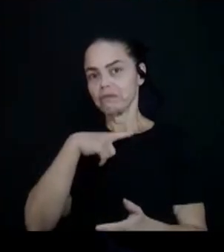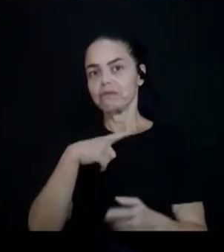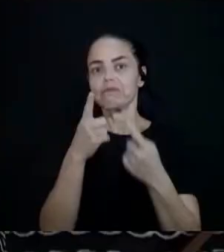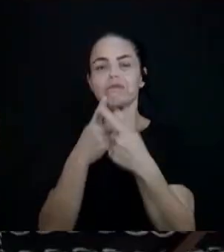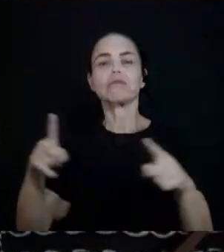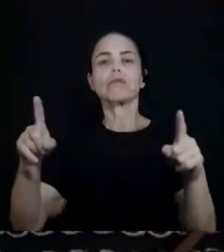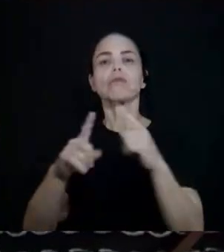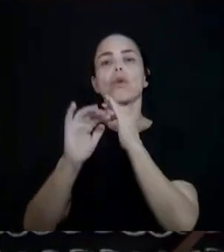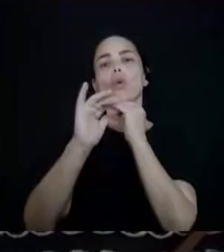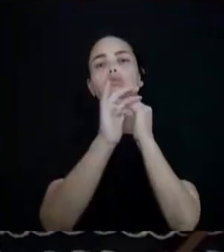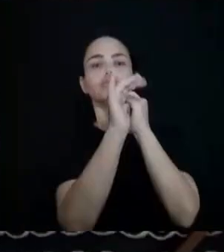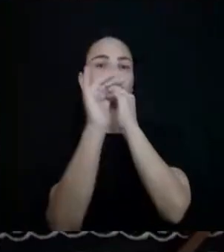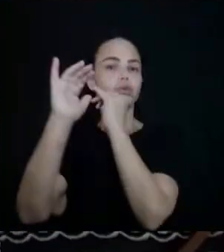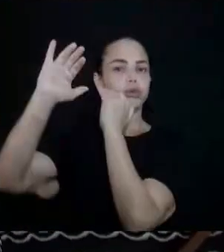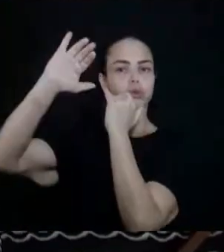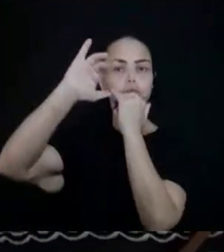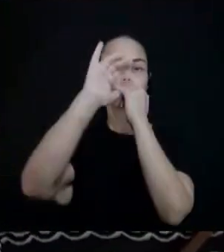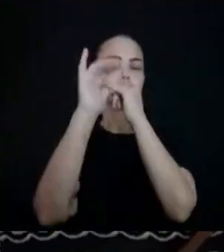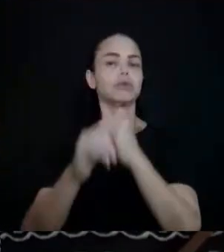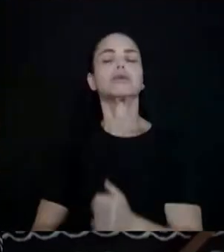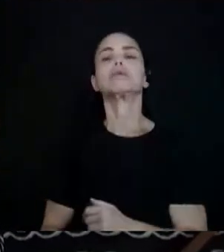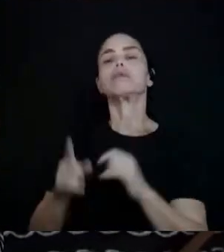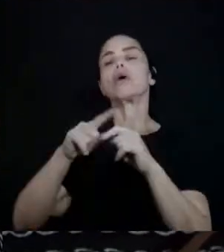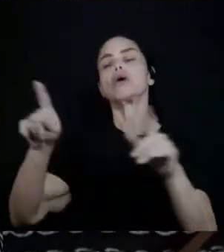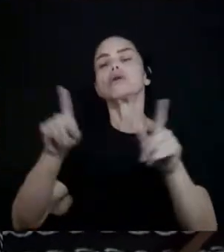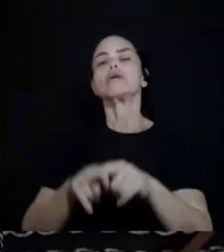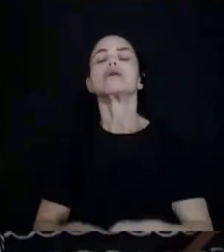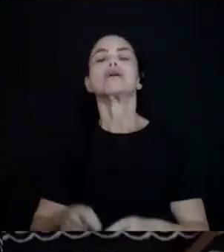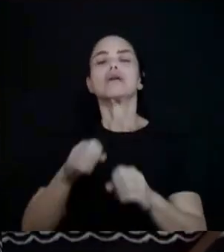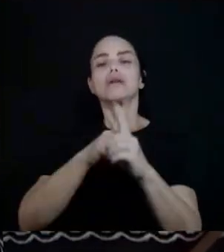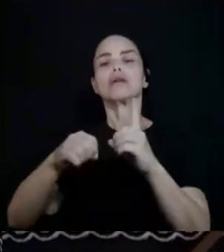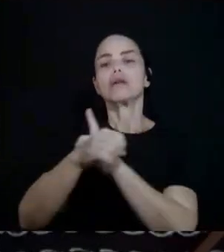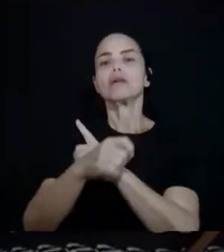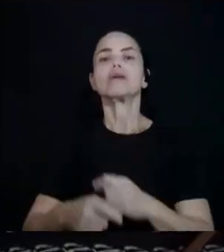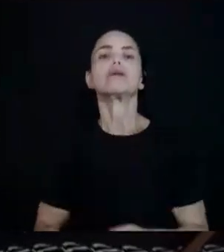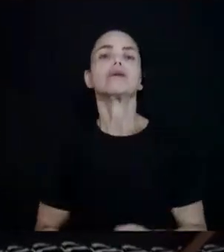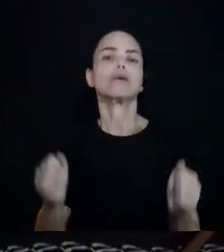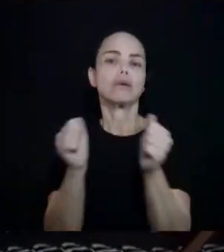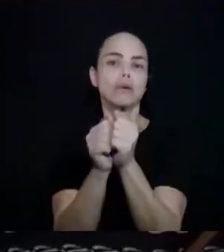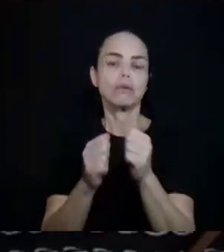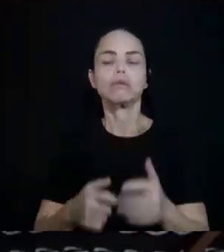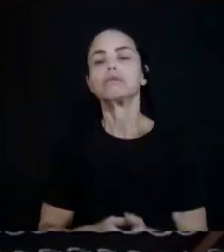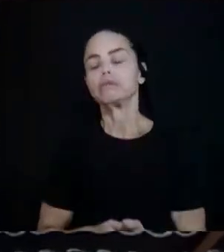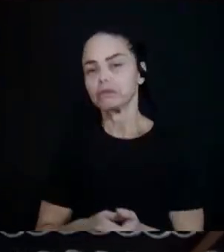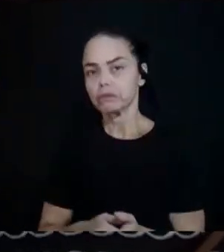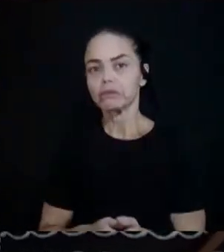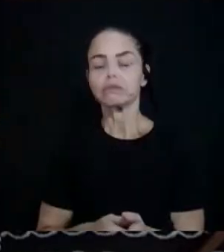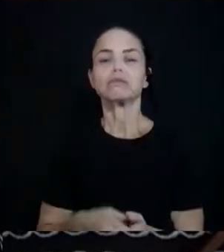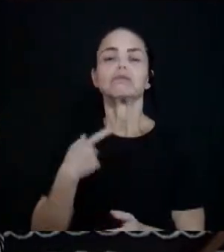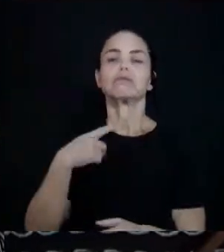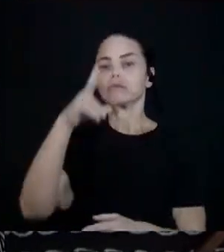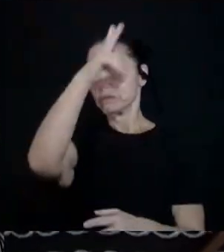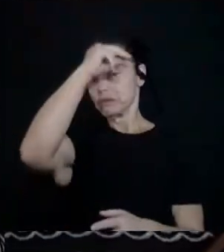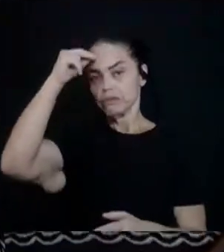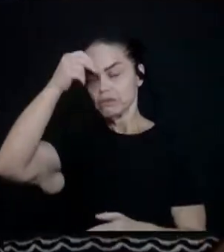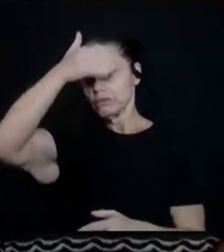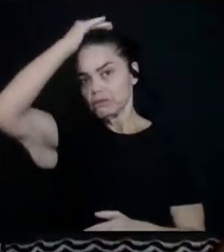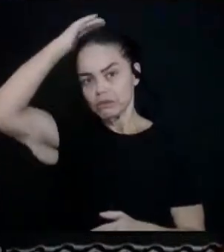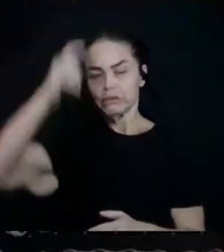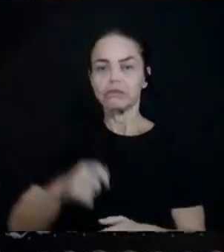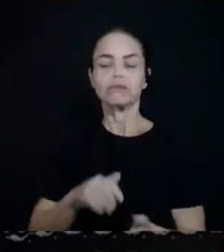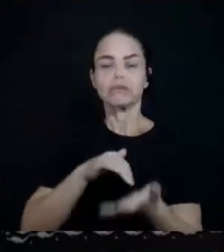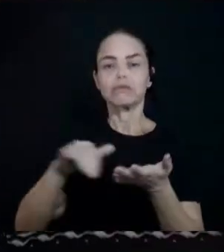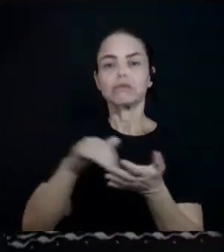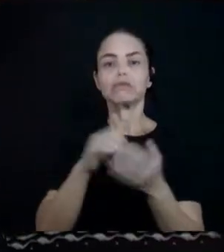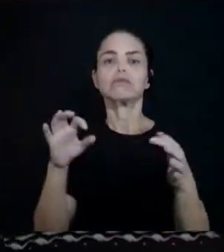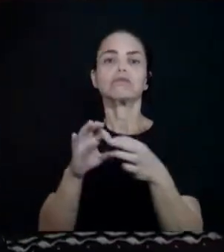que pode levar isso à sociedade. Então, acho que o meu papel é, junto com o prefeito, com a secretária, com a Associação dos Músicos,